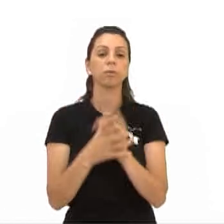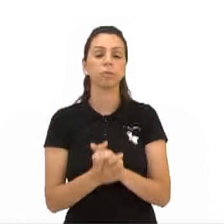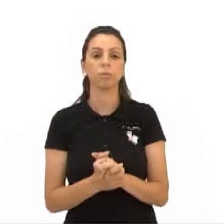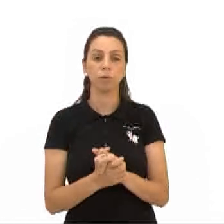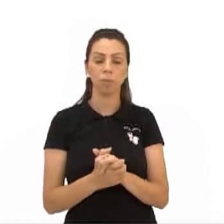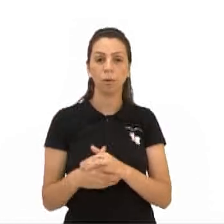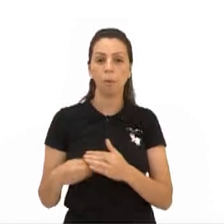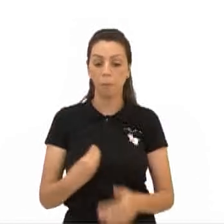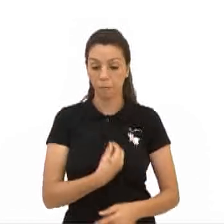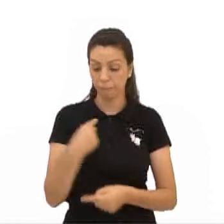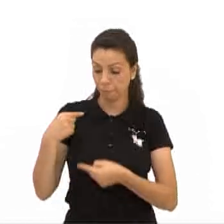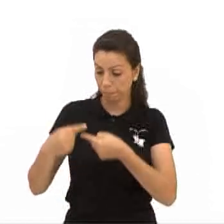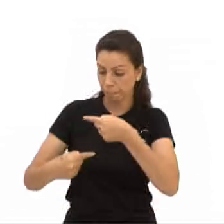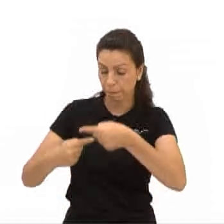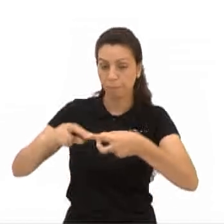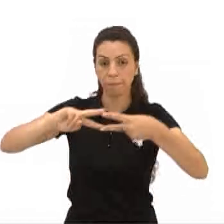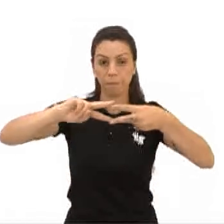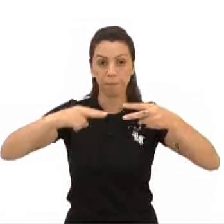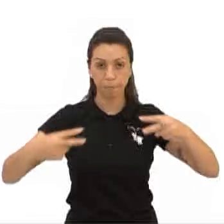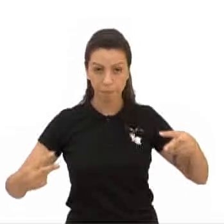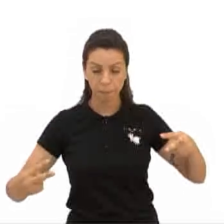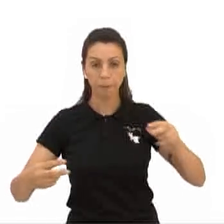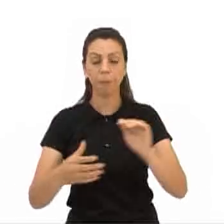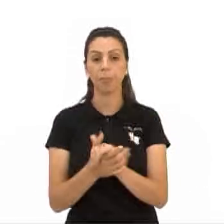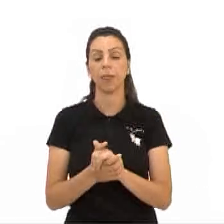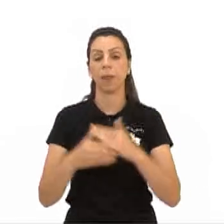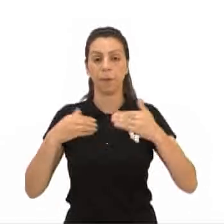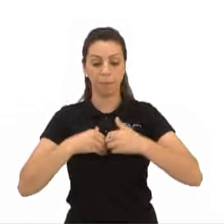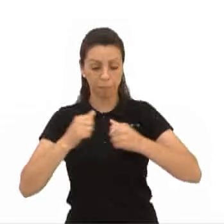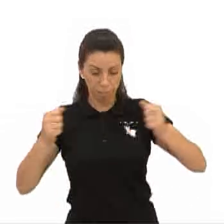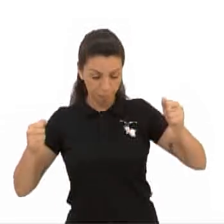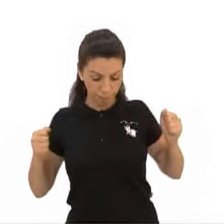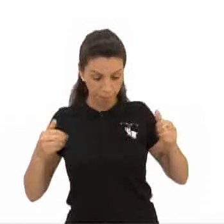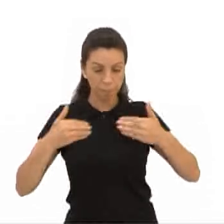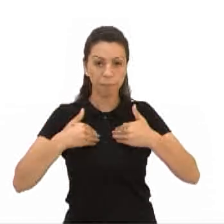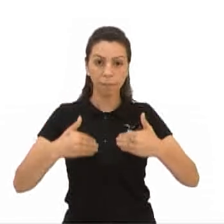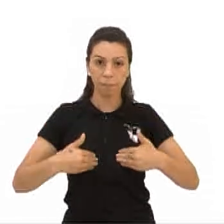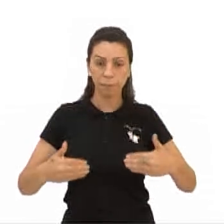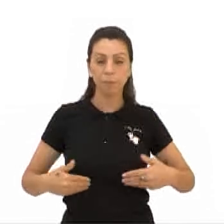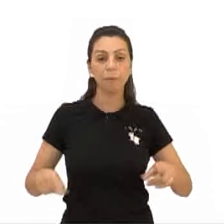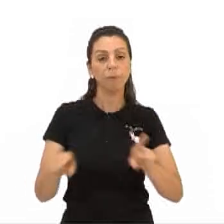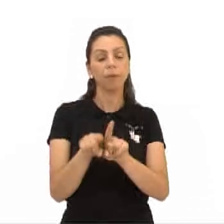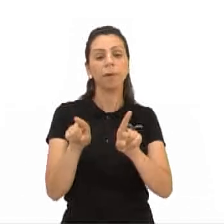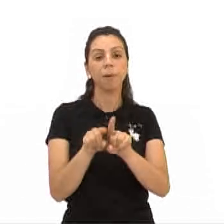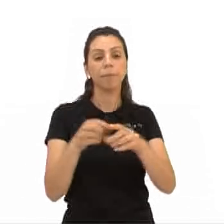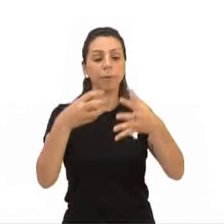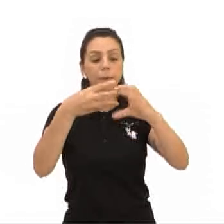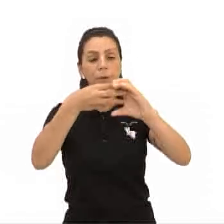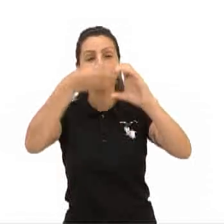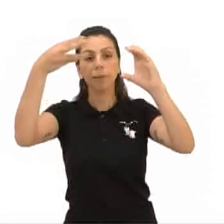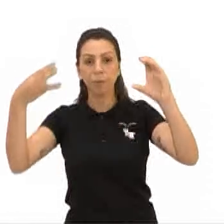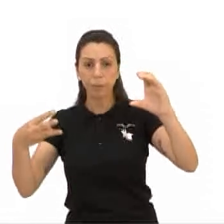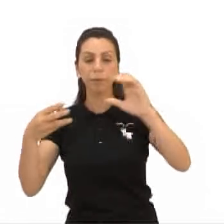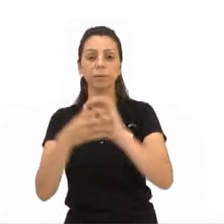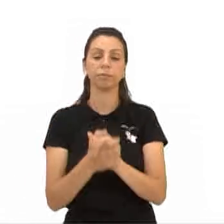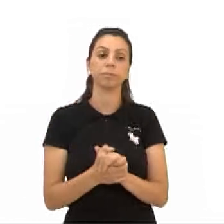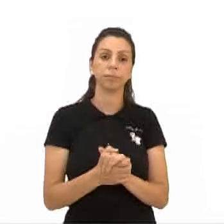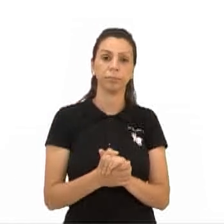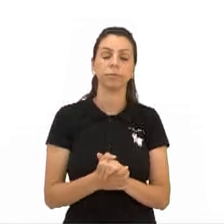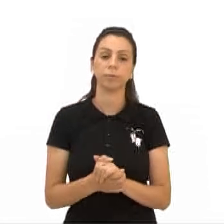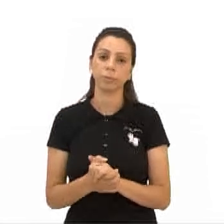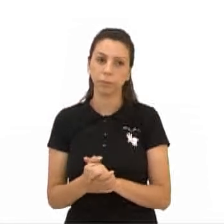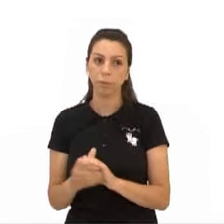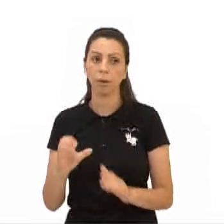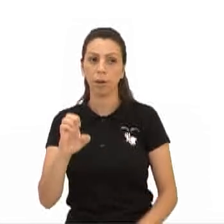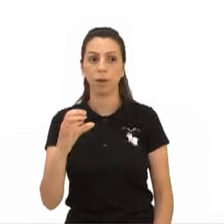a evolução, a genética, a fisiologia, a anatomia, a biologia molecular. Ou seja, a ecologia, quando vê essa imagem,